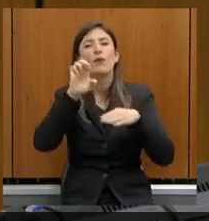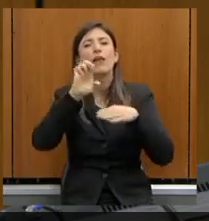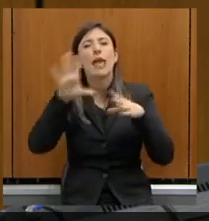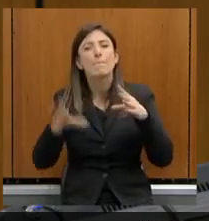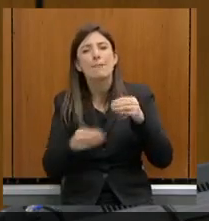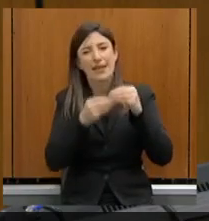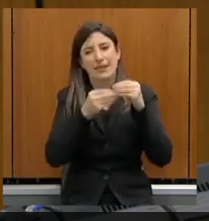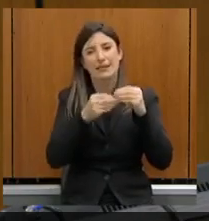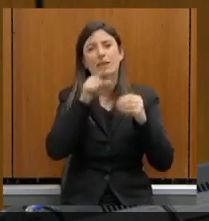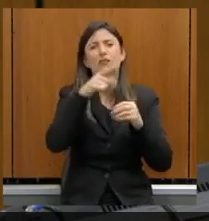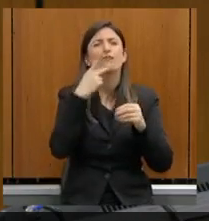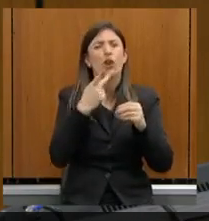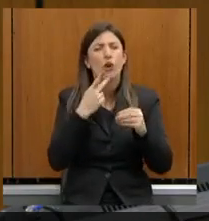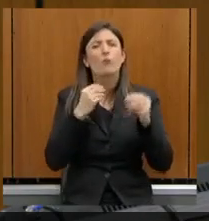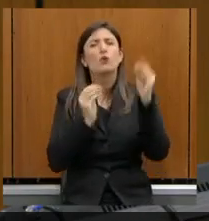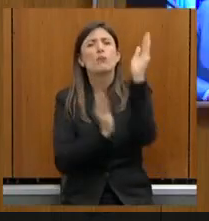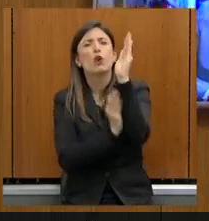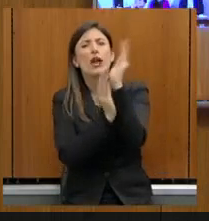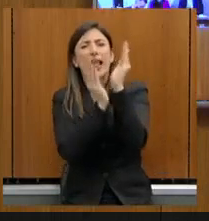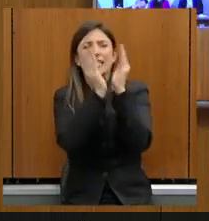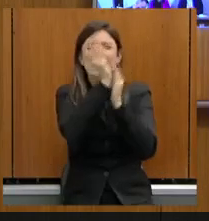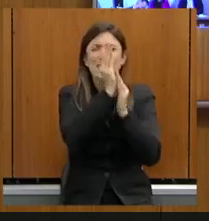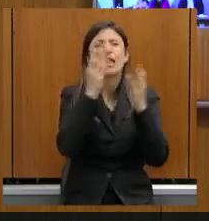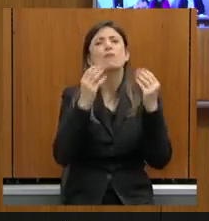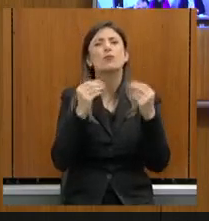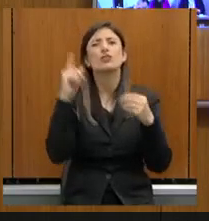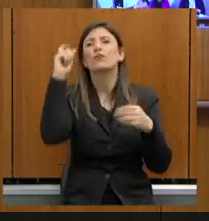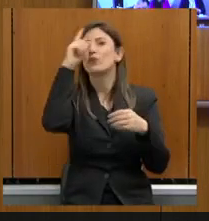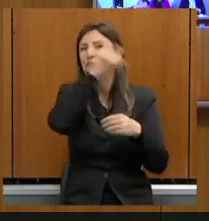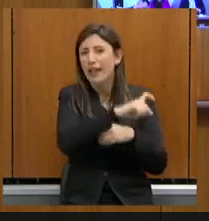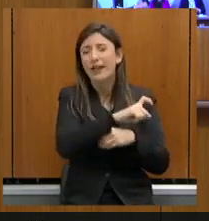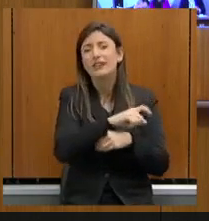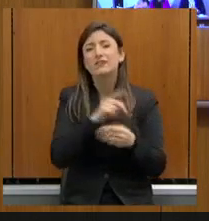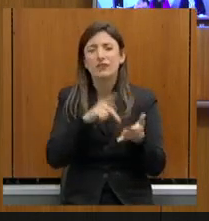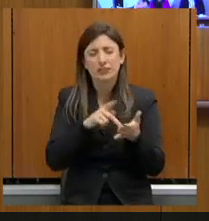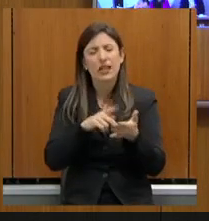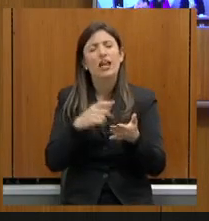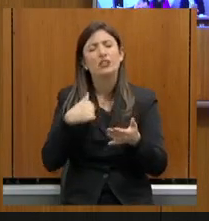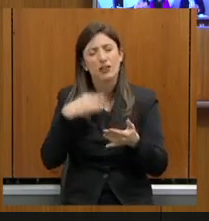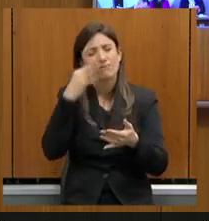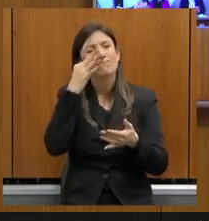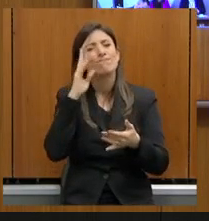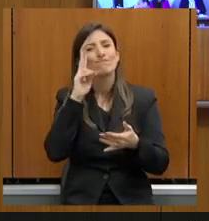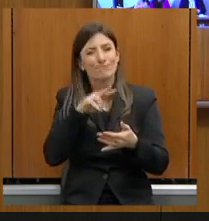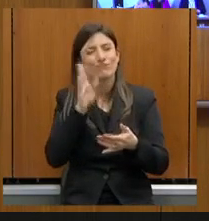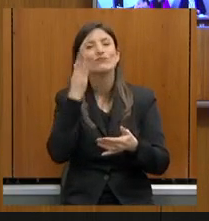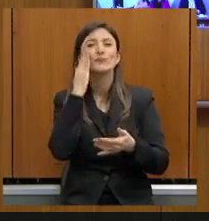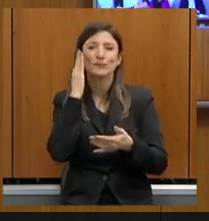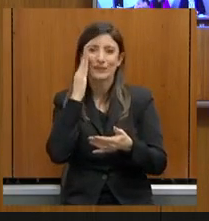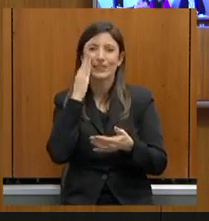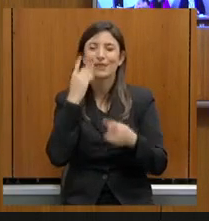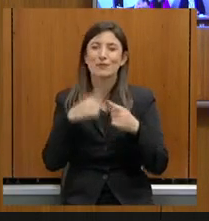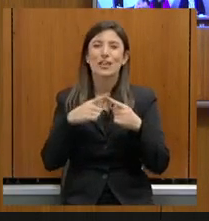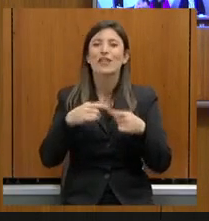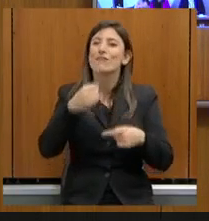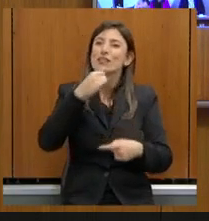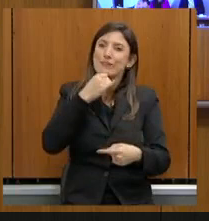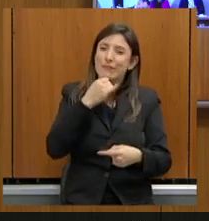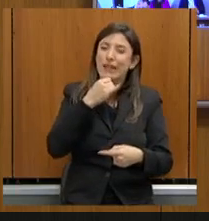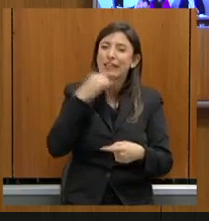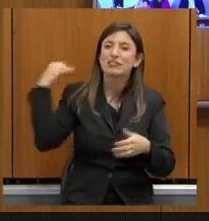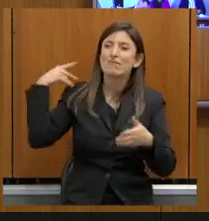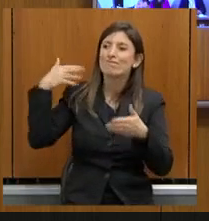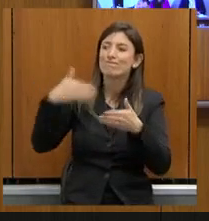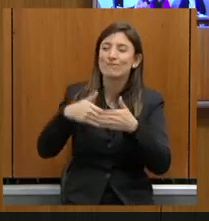burocracia, da dificuldade e tal. E eu sou testemunha disso porque, infelizmente, até agora, não